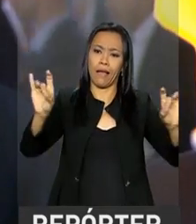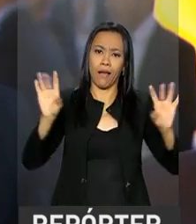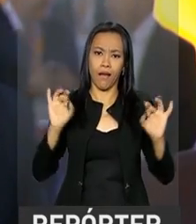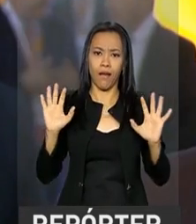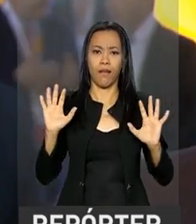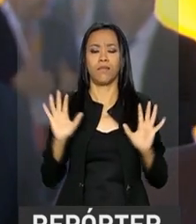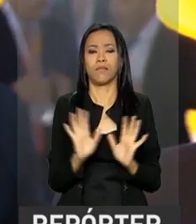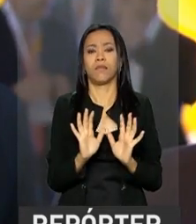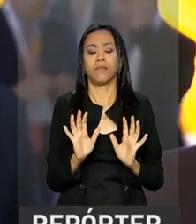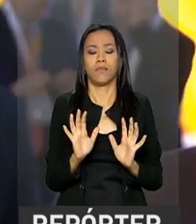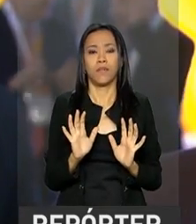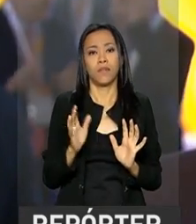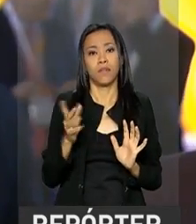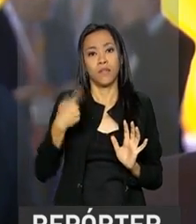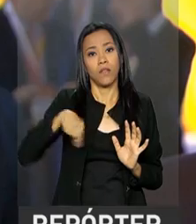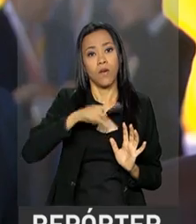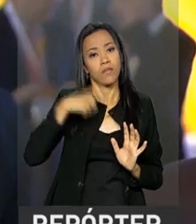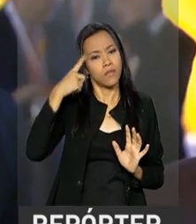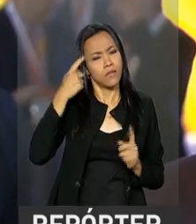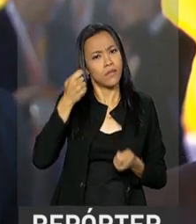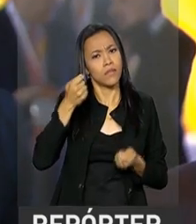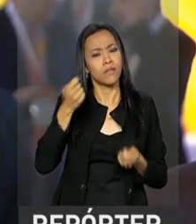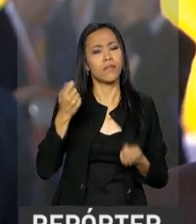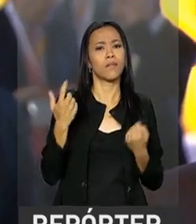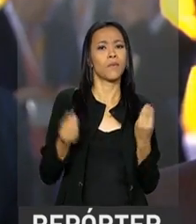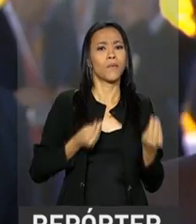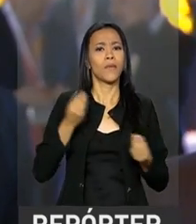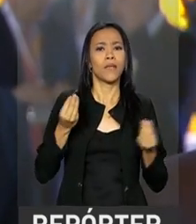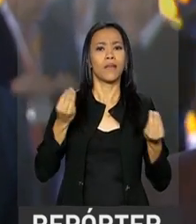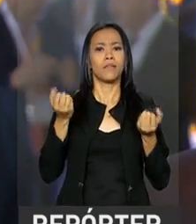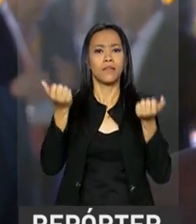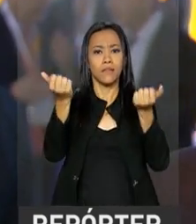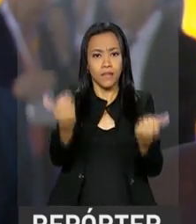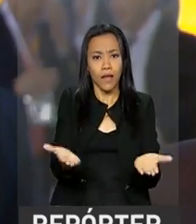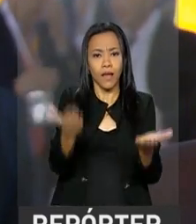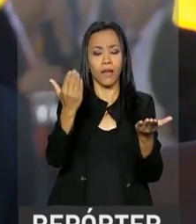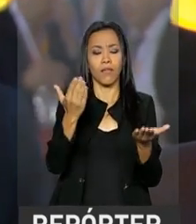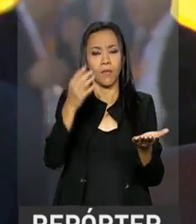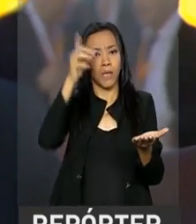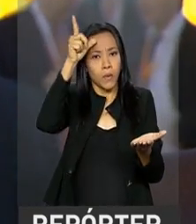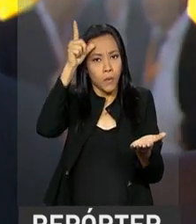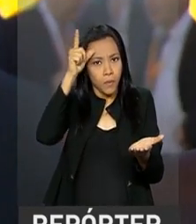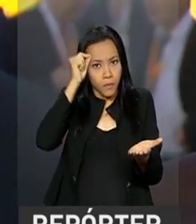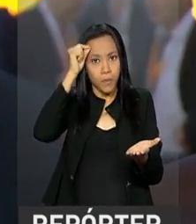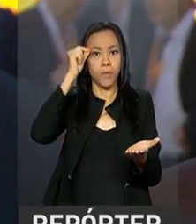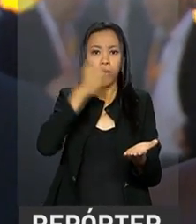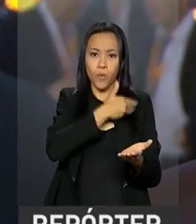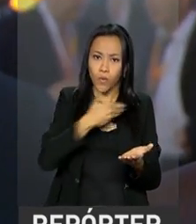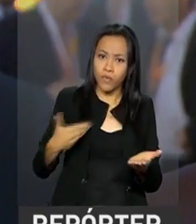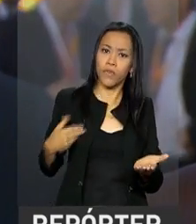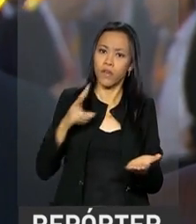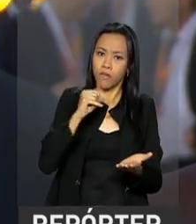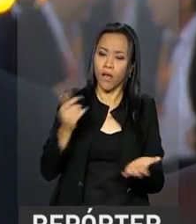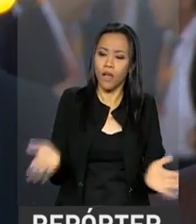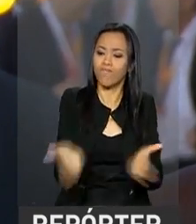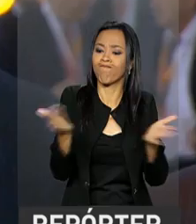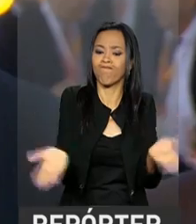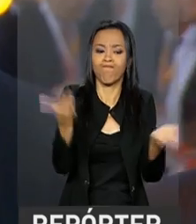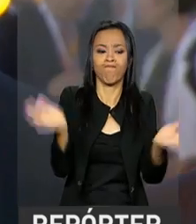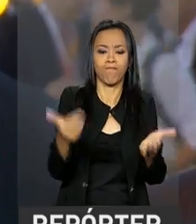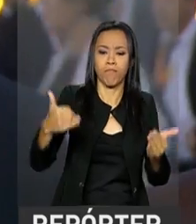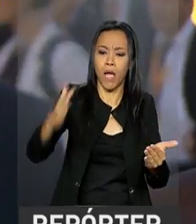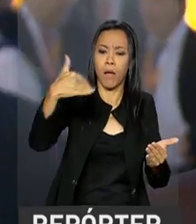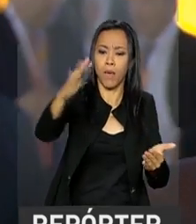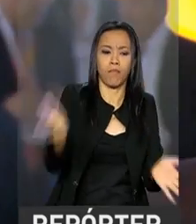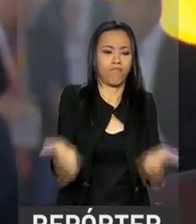agente, tentando dar a confiança e a tranquilidade de que o governo vai ser um incentivador dos investimentos,